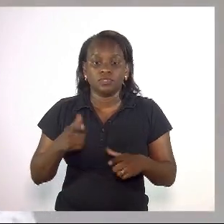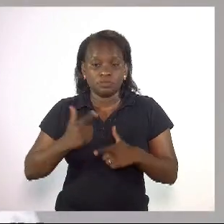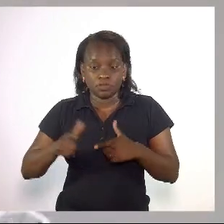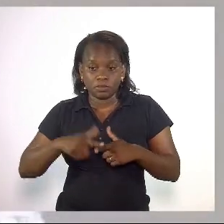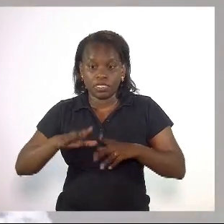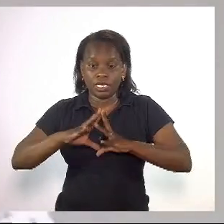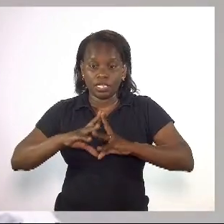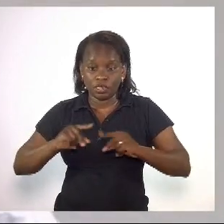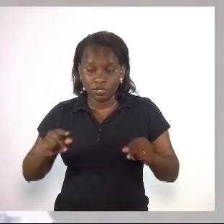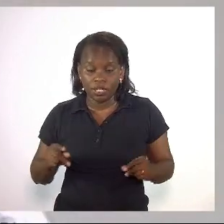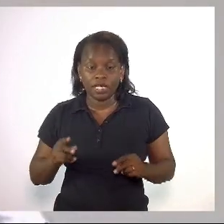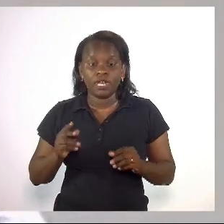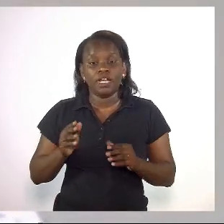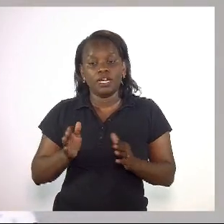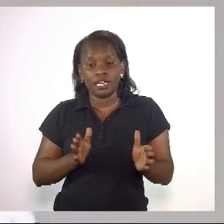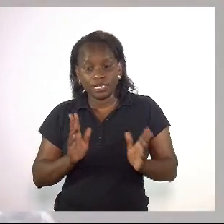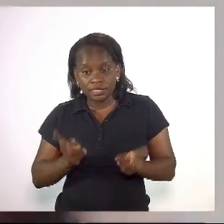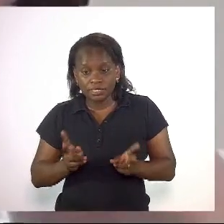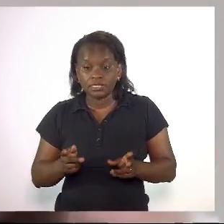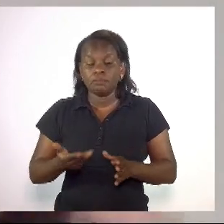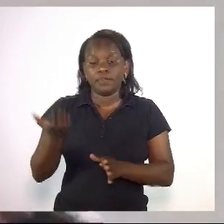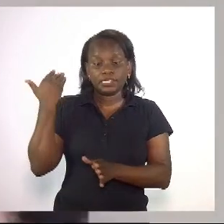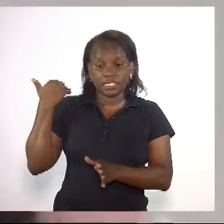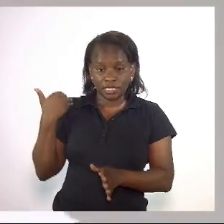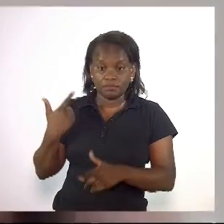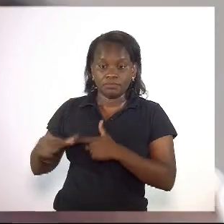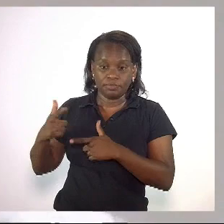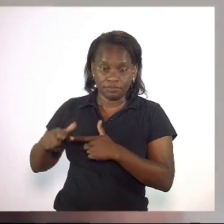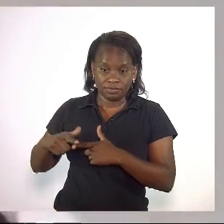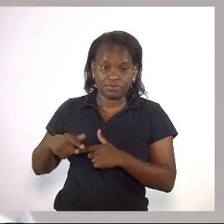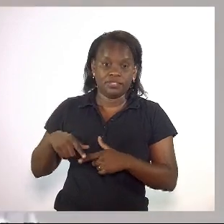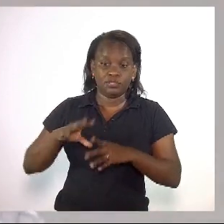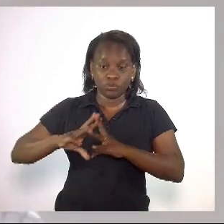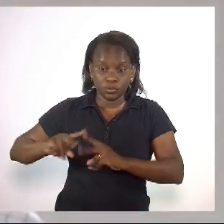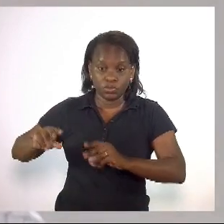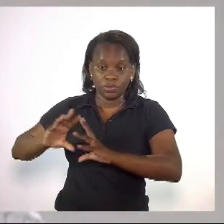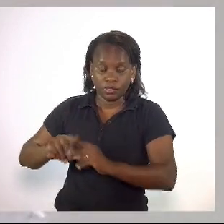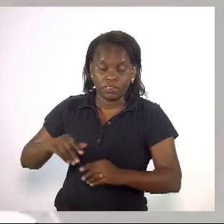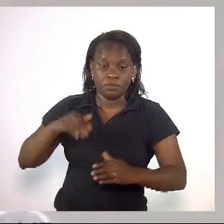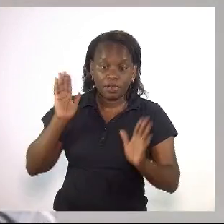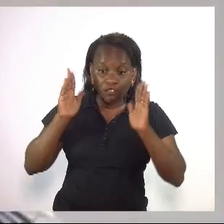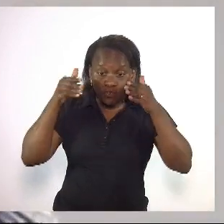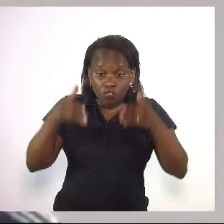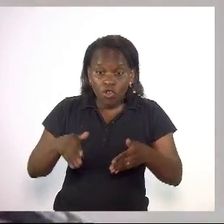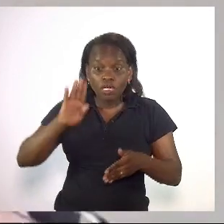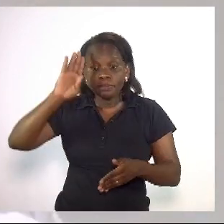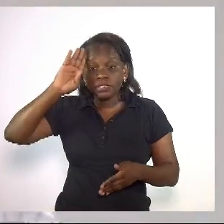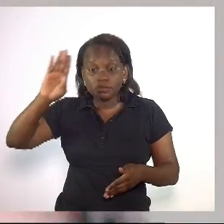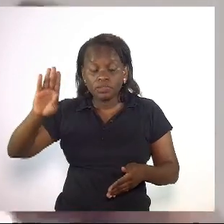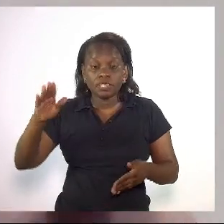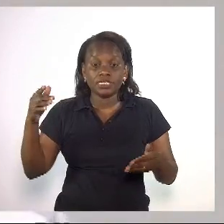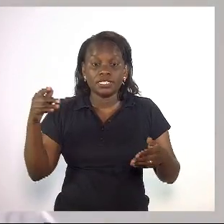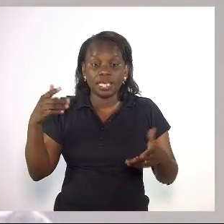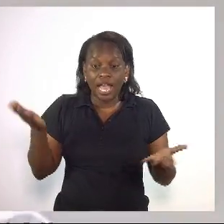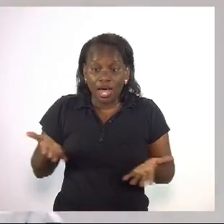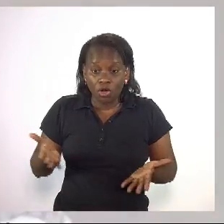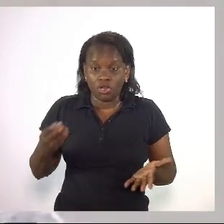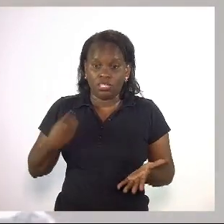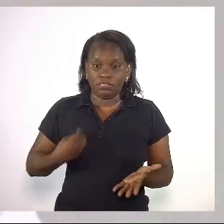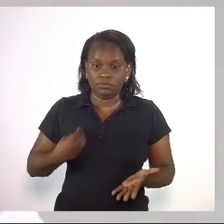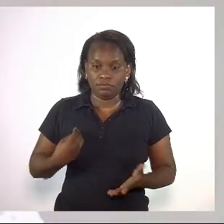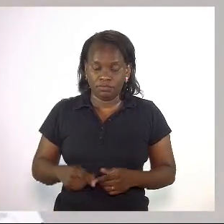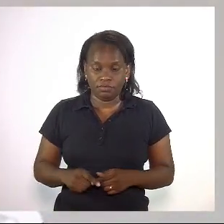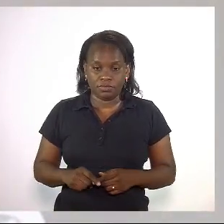resolvendo, em alguma medida, a situação do passado e focando, em especial, na situação presente, ou